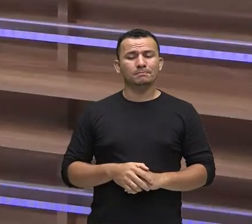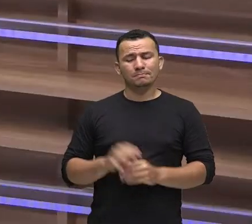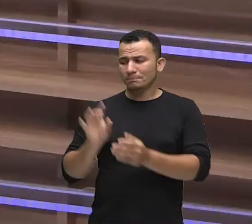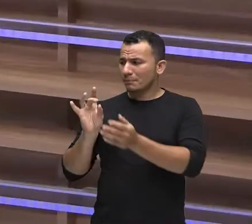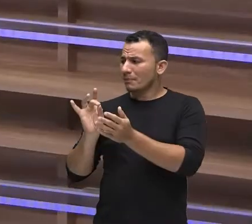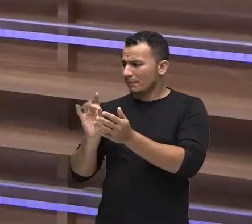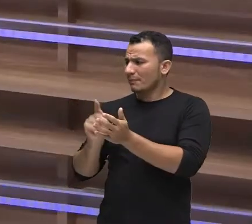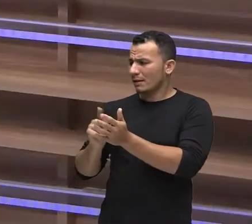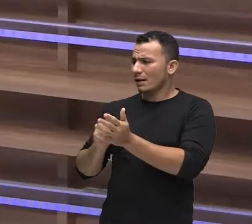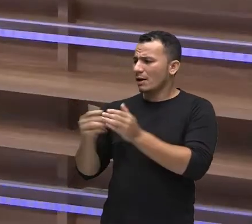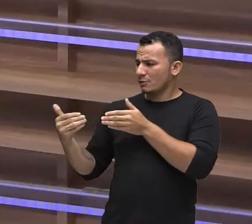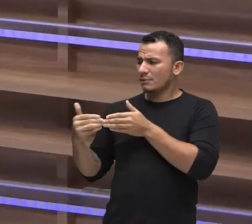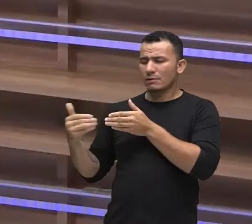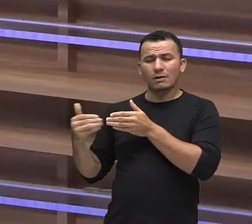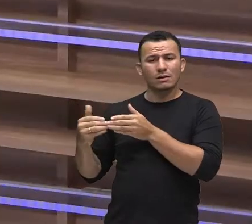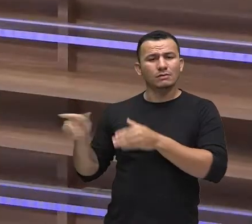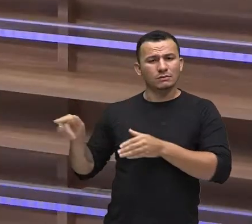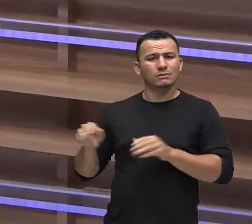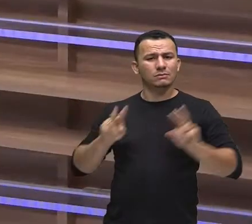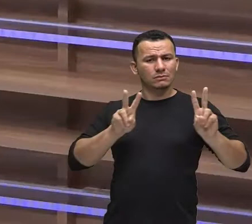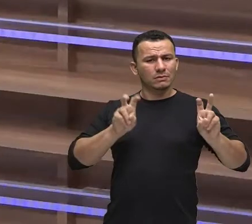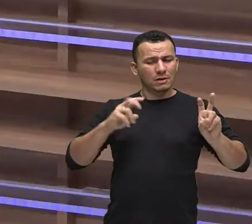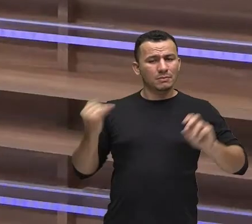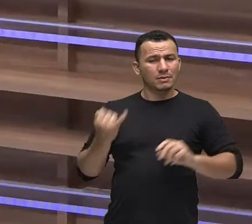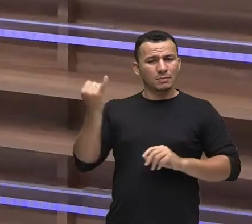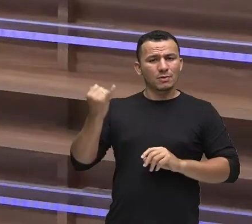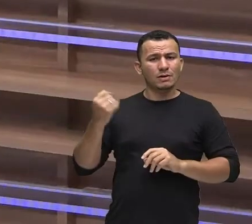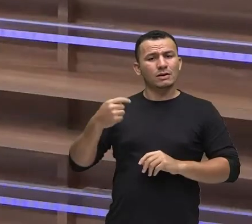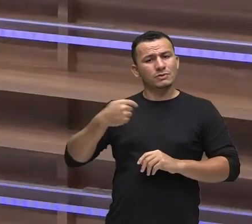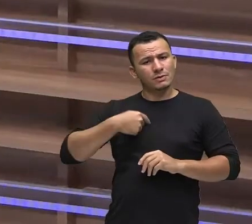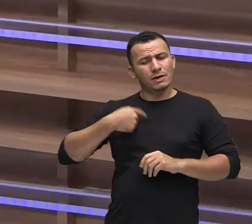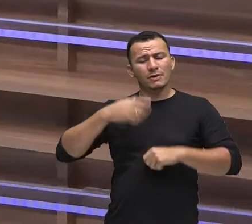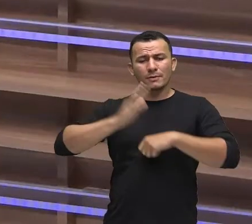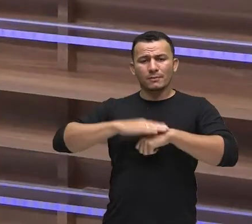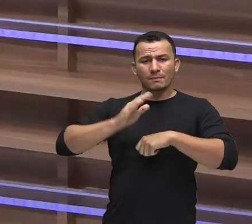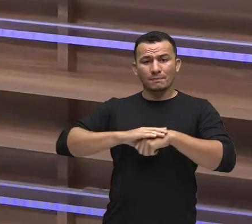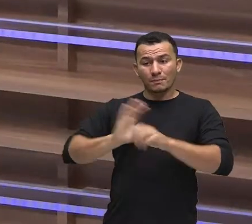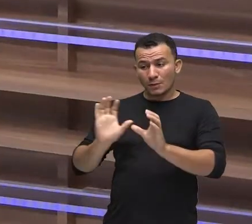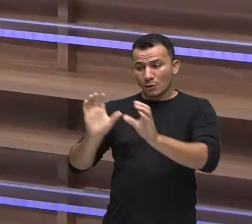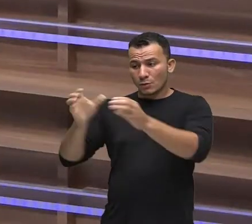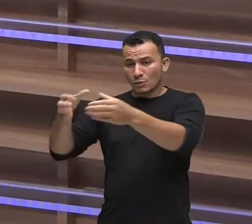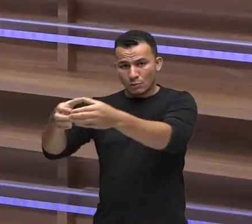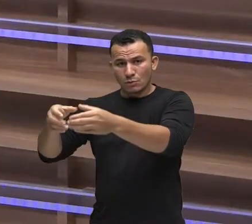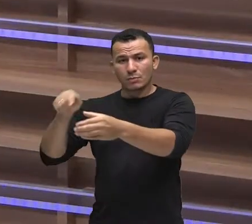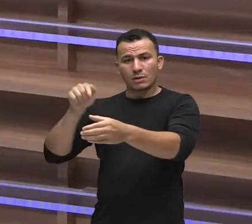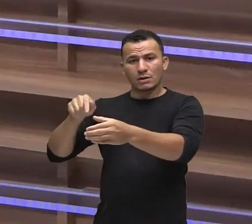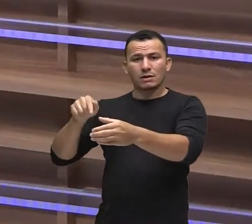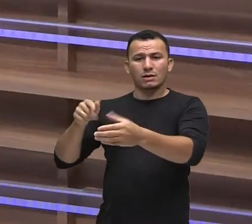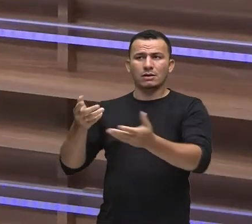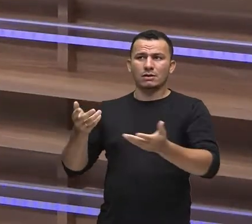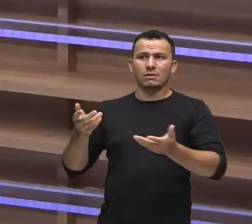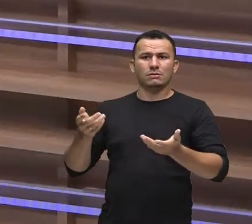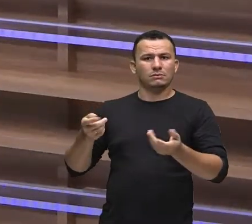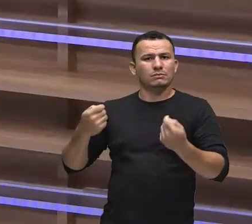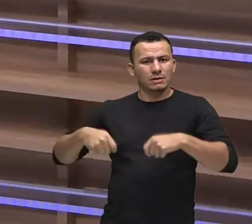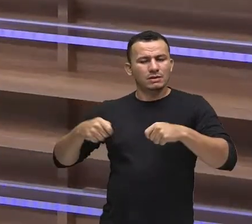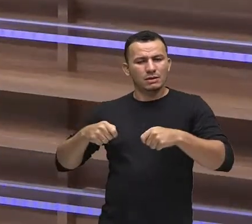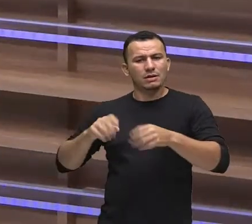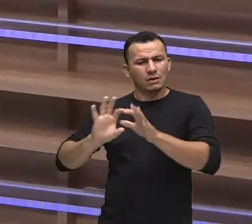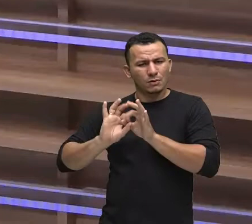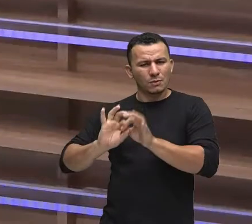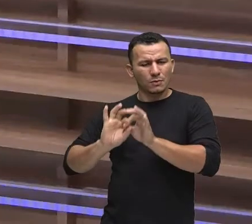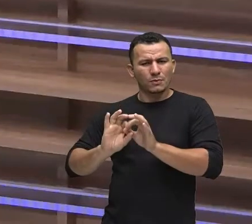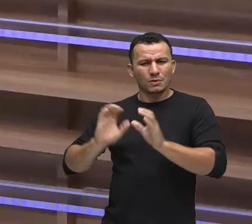importante, Afonso, no sentido de que eu preciso enxergar que o time não precisa ser uma equipe, não